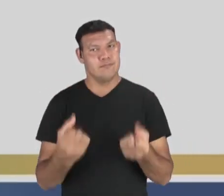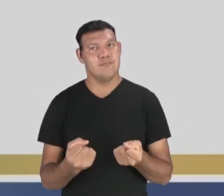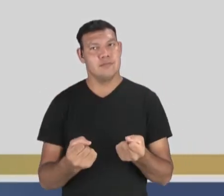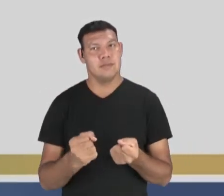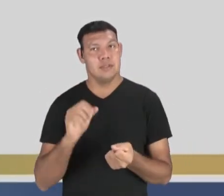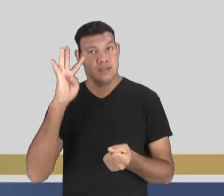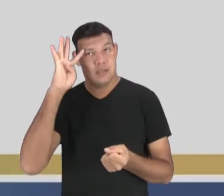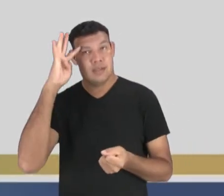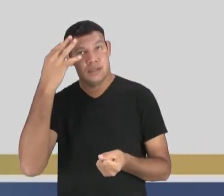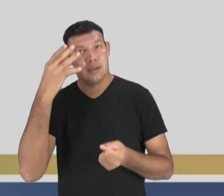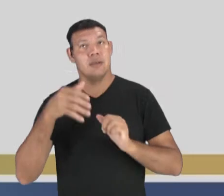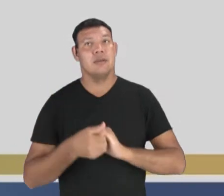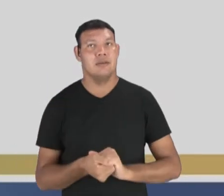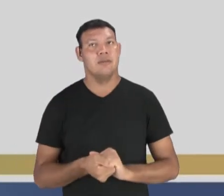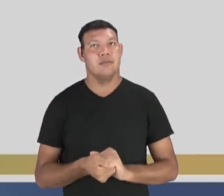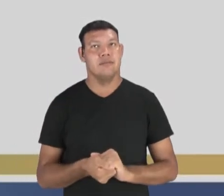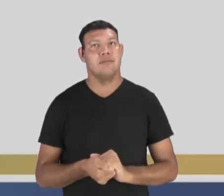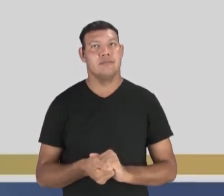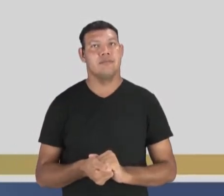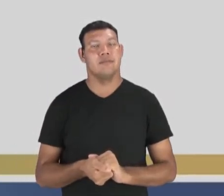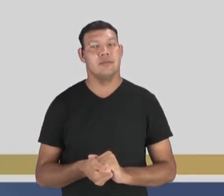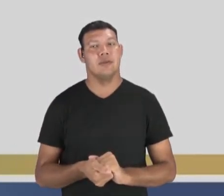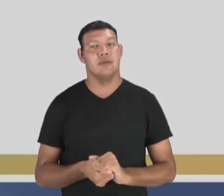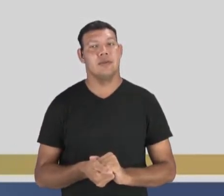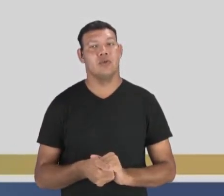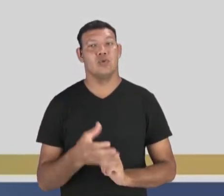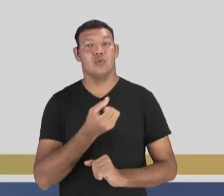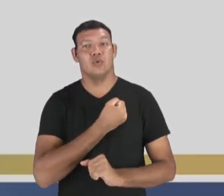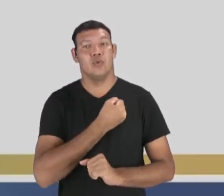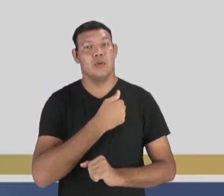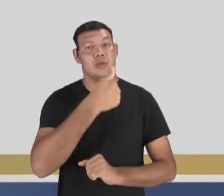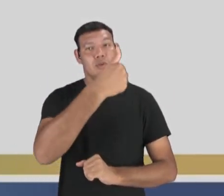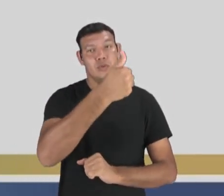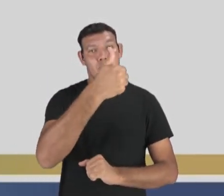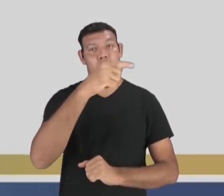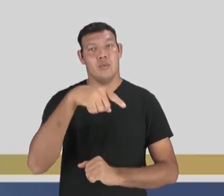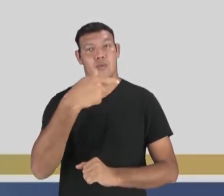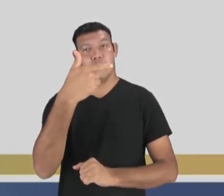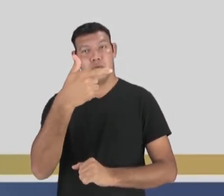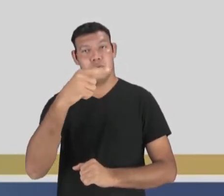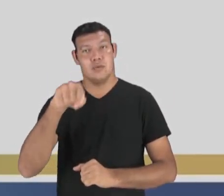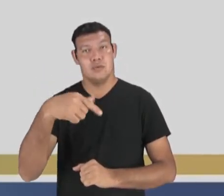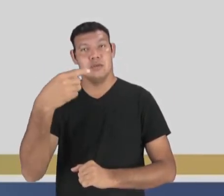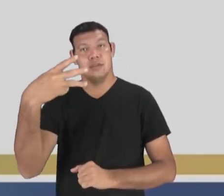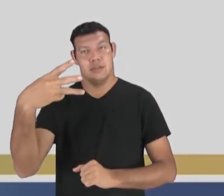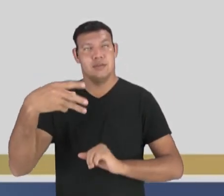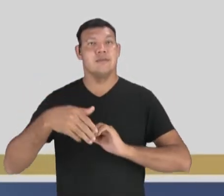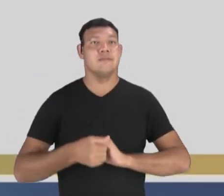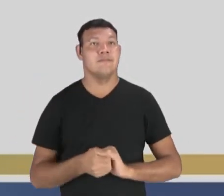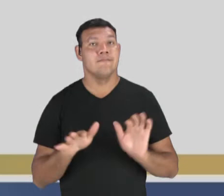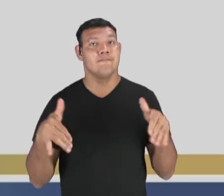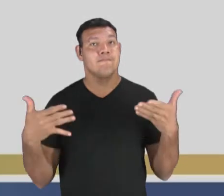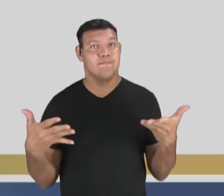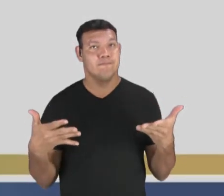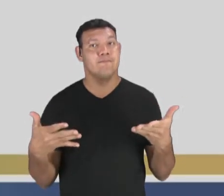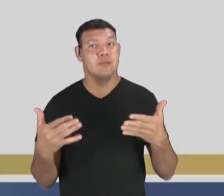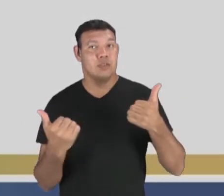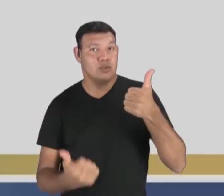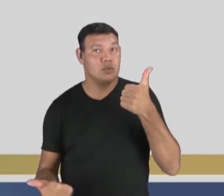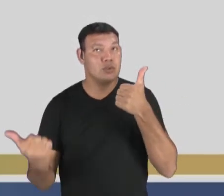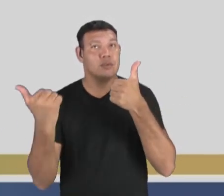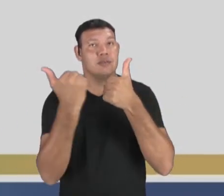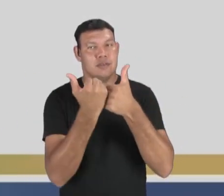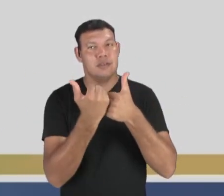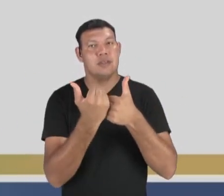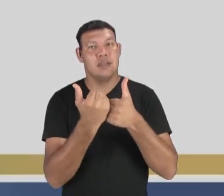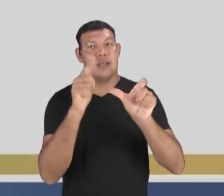o terno ordenado 1, 2, 3. E aí nós vamos observar que, ao substituir